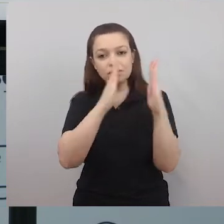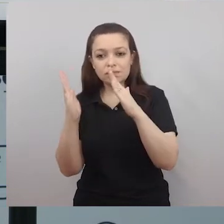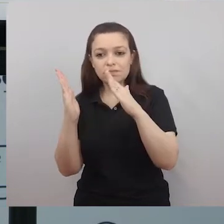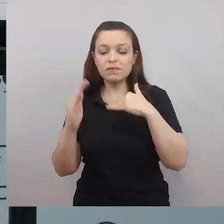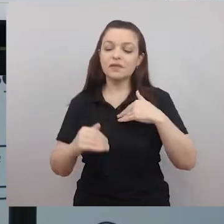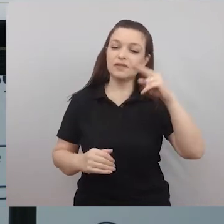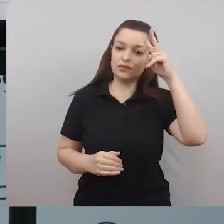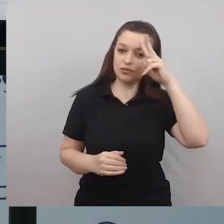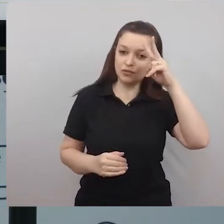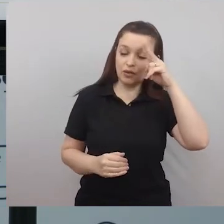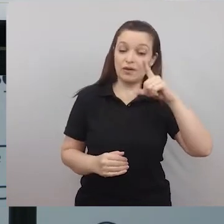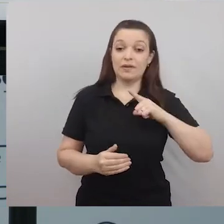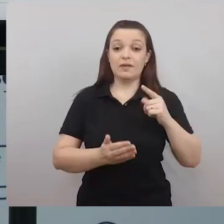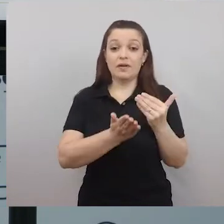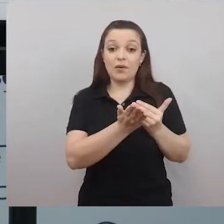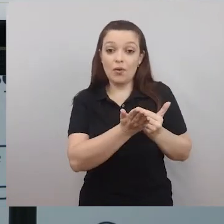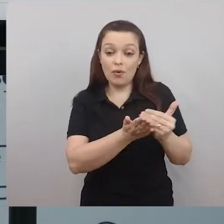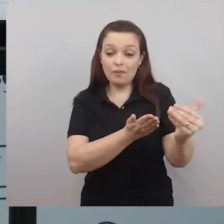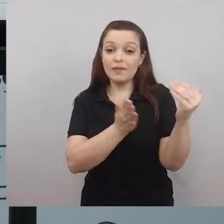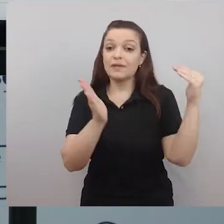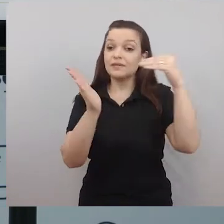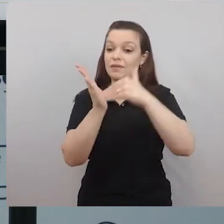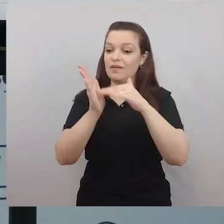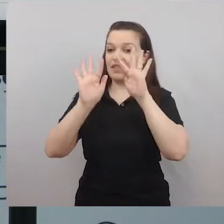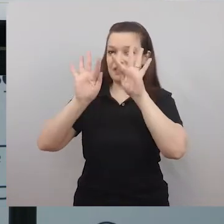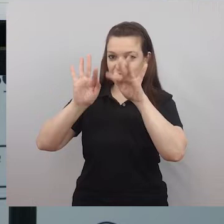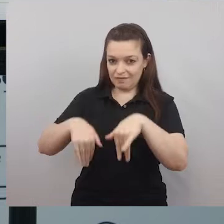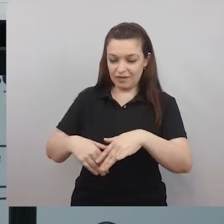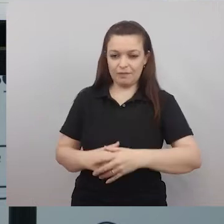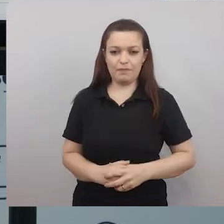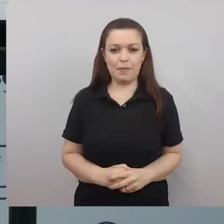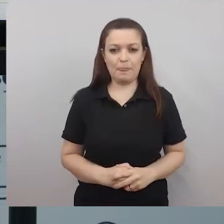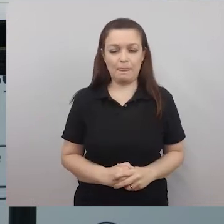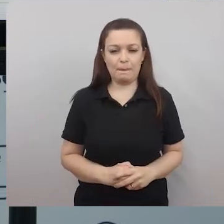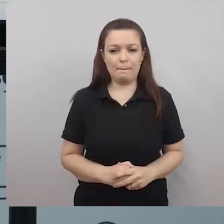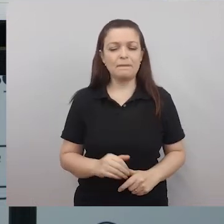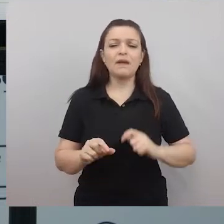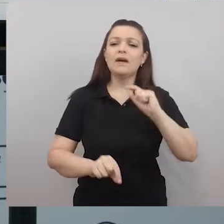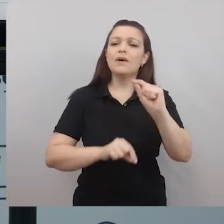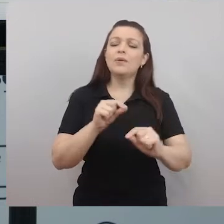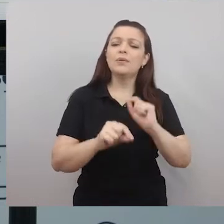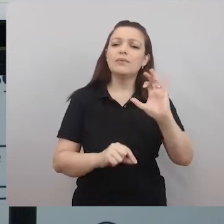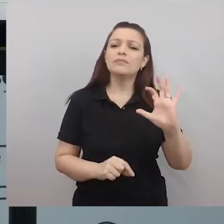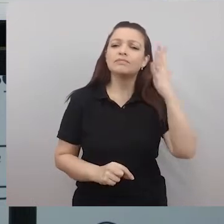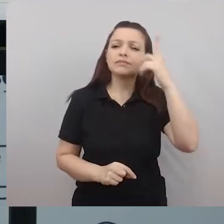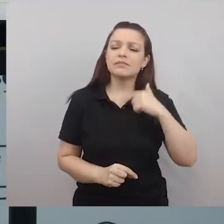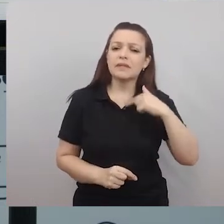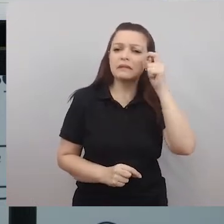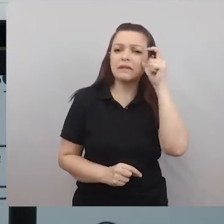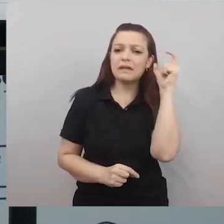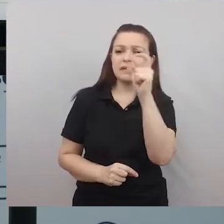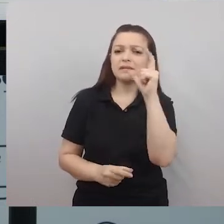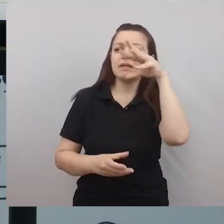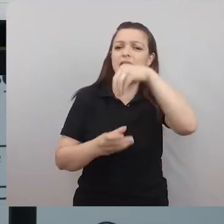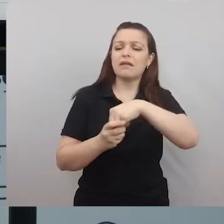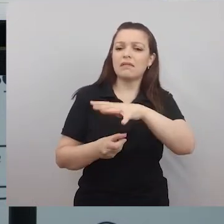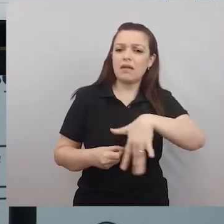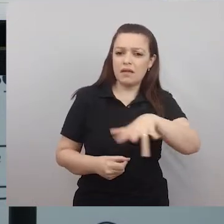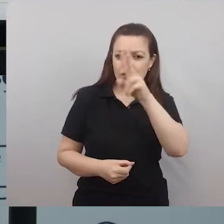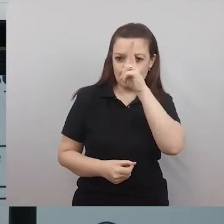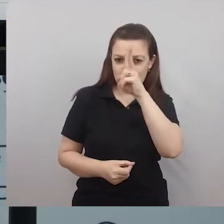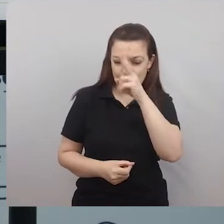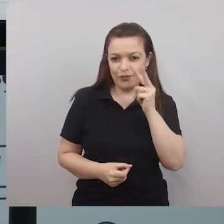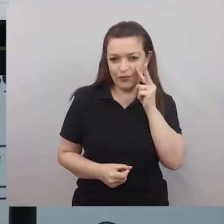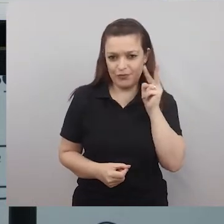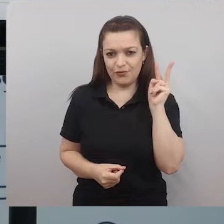tem uma sequência de início e de fim. E o que que acontece de interessante nessa história, nessa